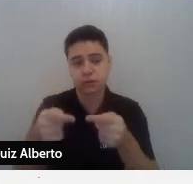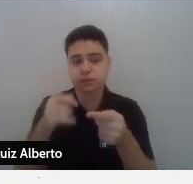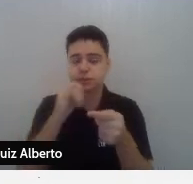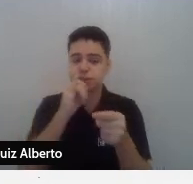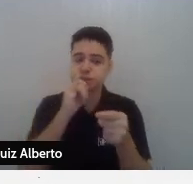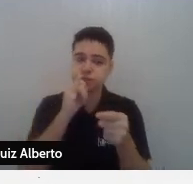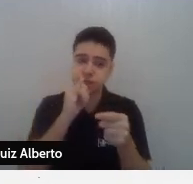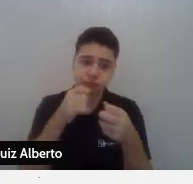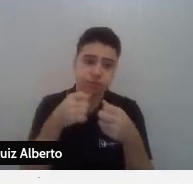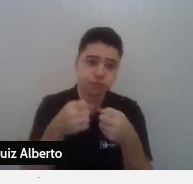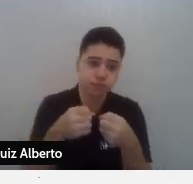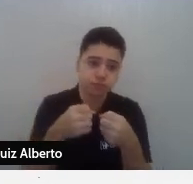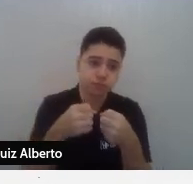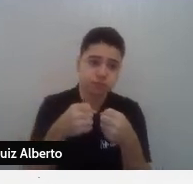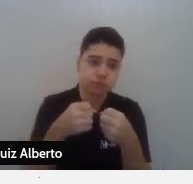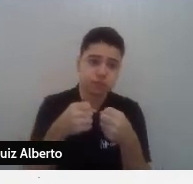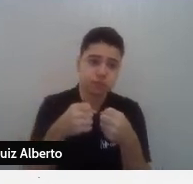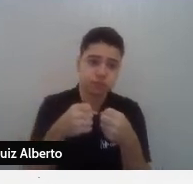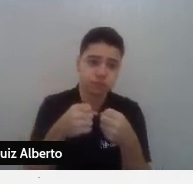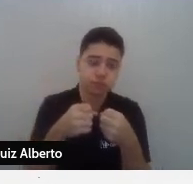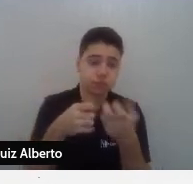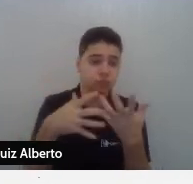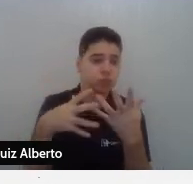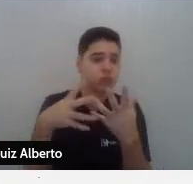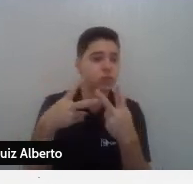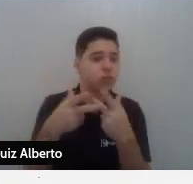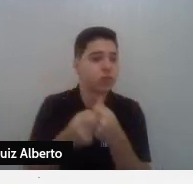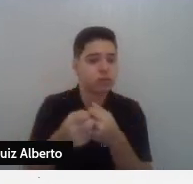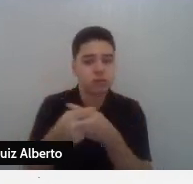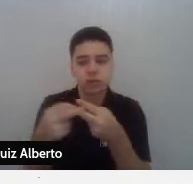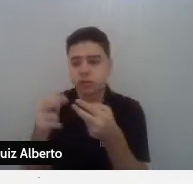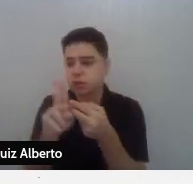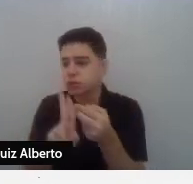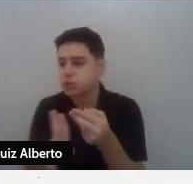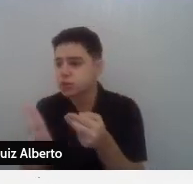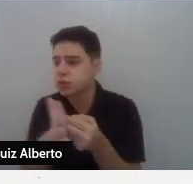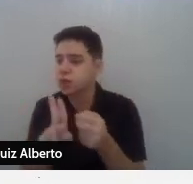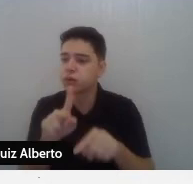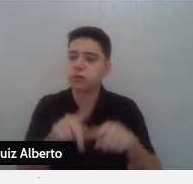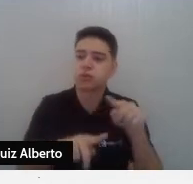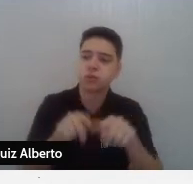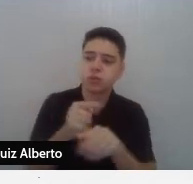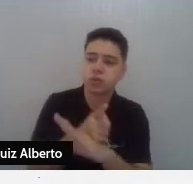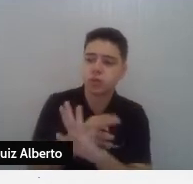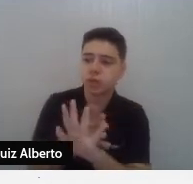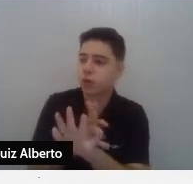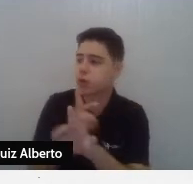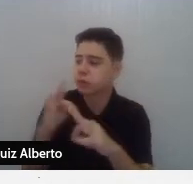pode ser assim, né? Os recursos, os materiais podem ser os mesmos.